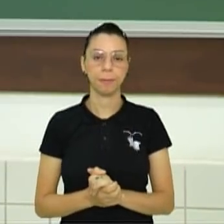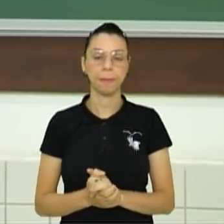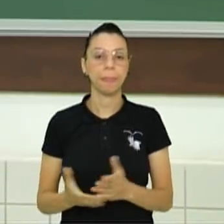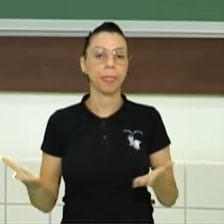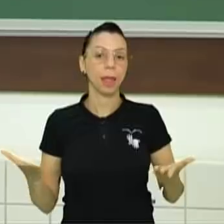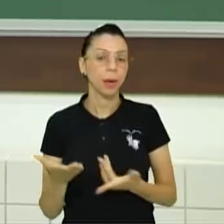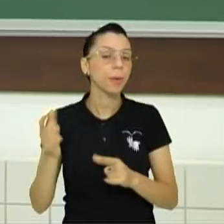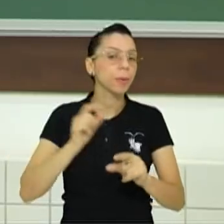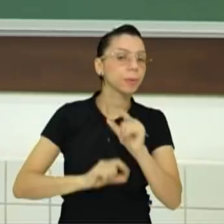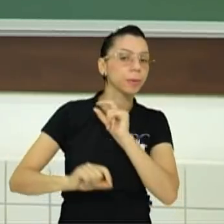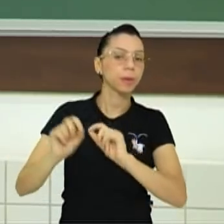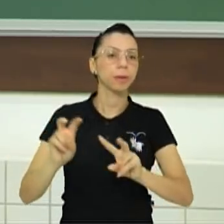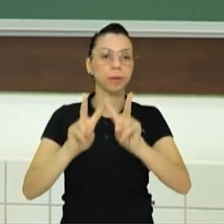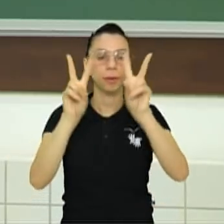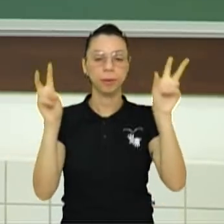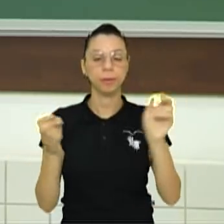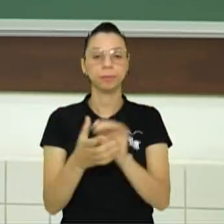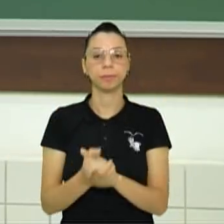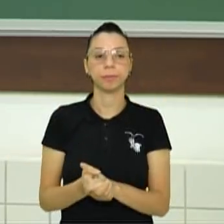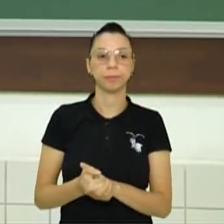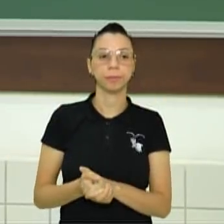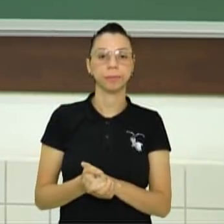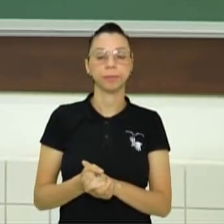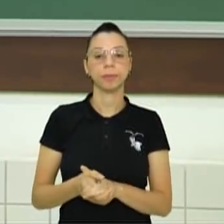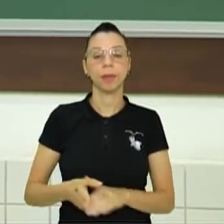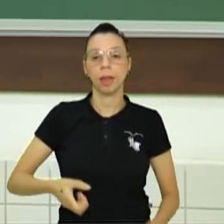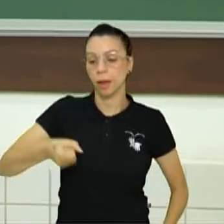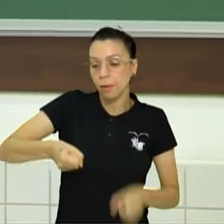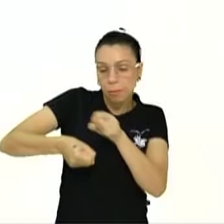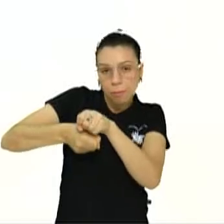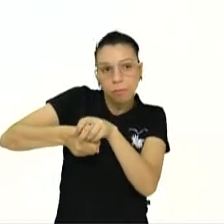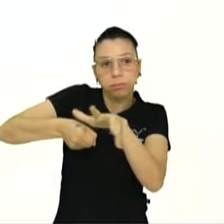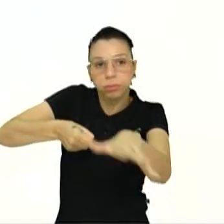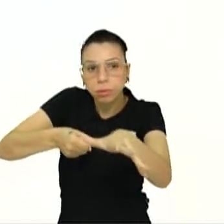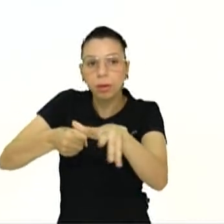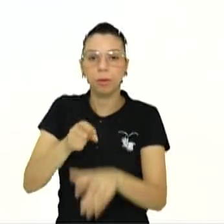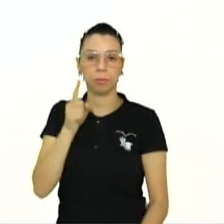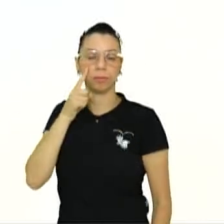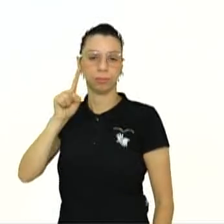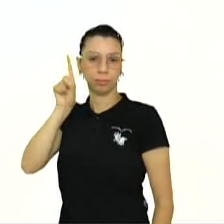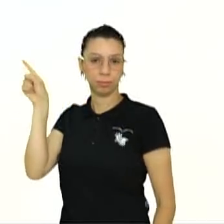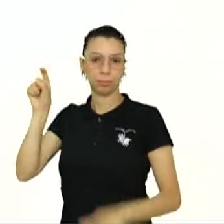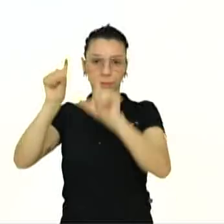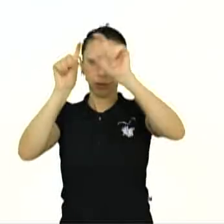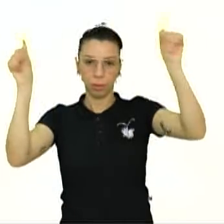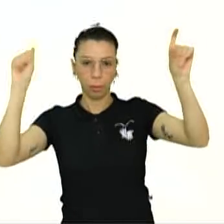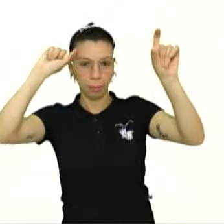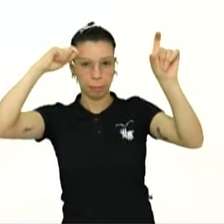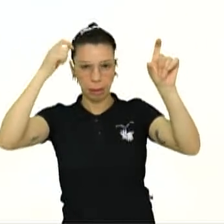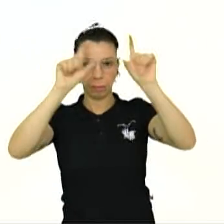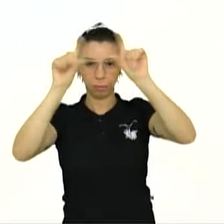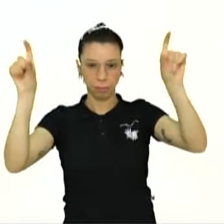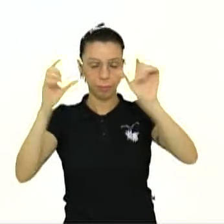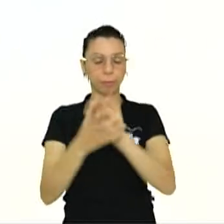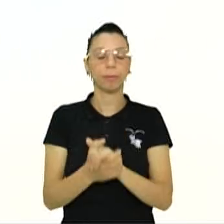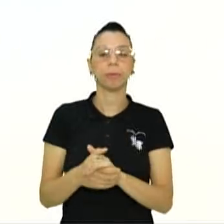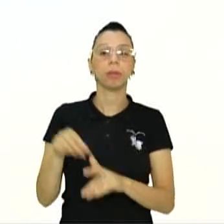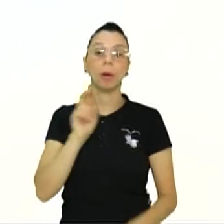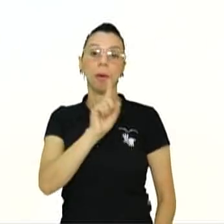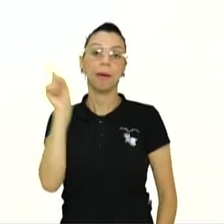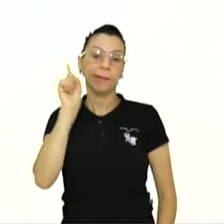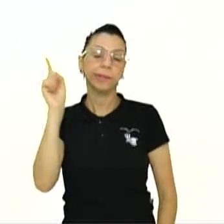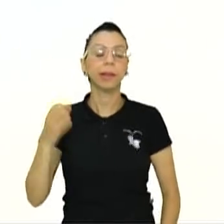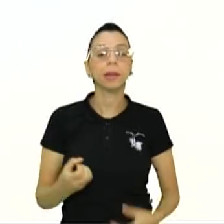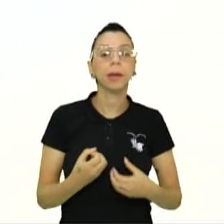Agora nós vamos falar sobre as lanternas, que é o Shoshin e Bon Odori. De origem chinesa há mais